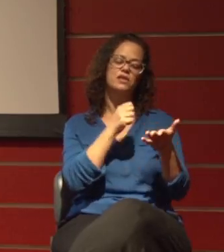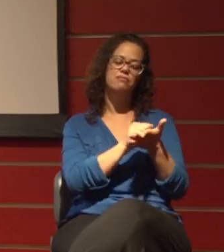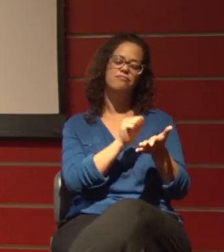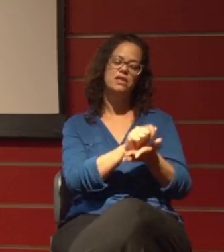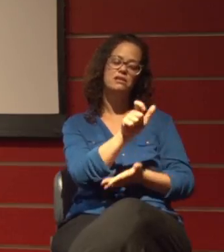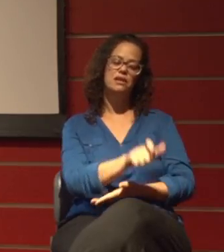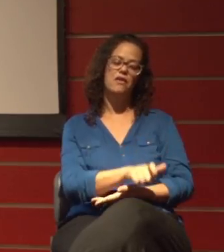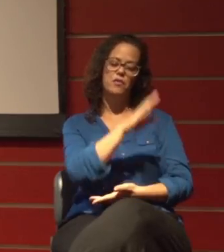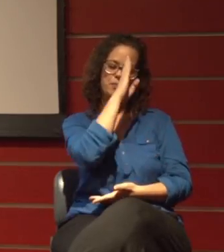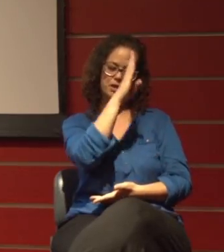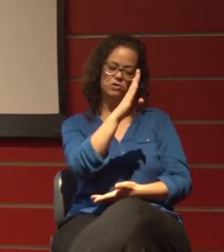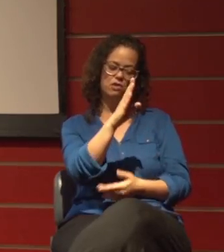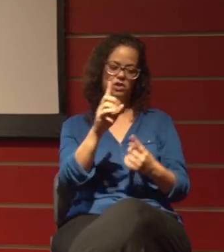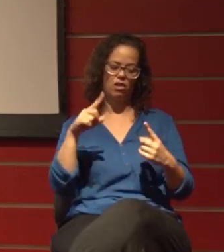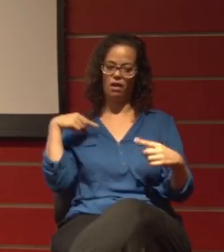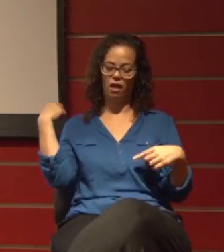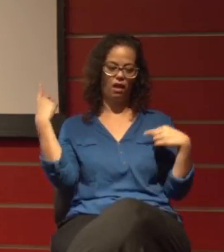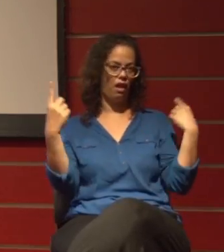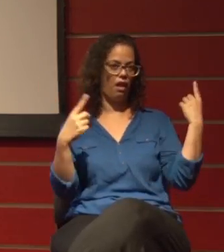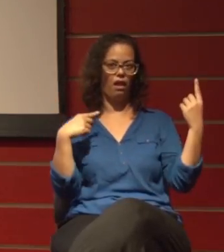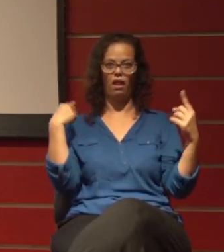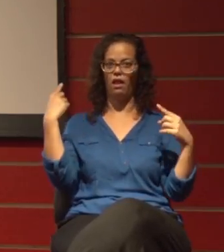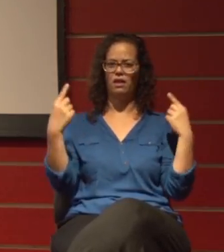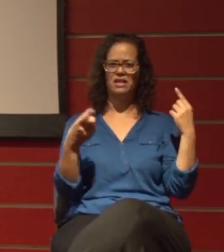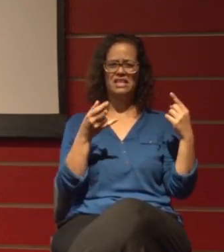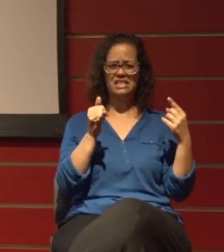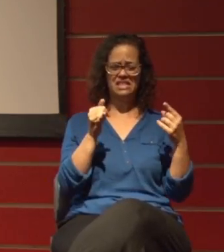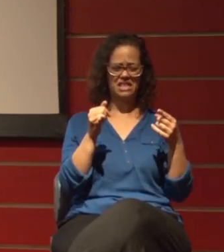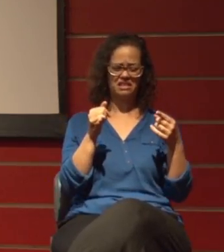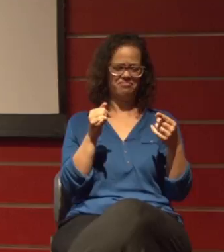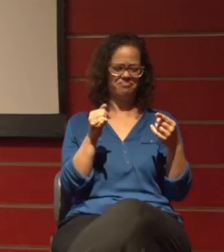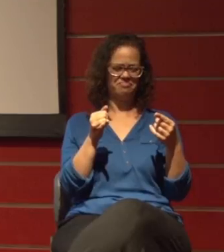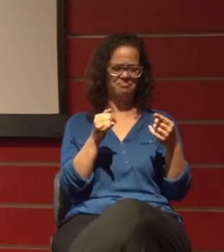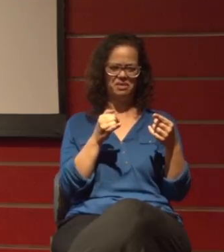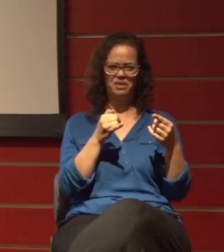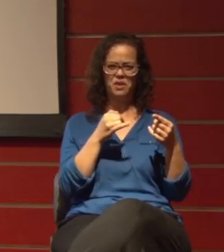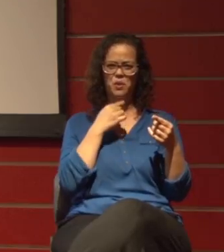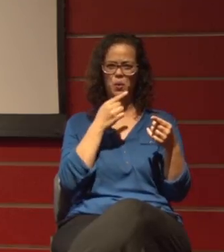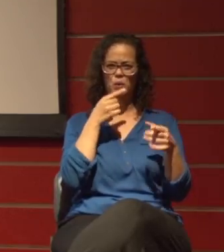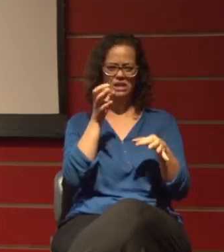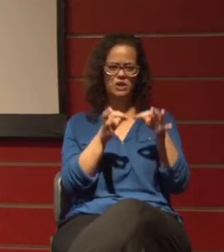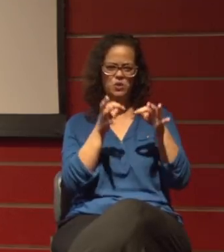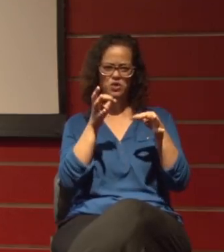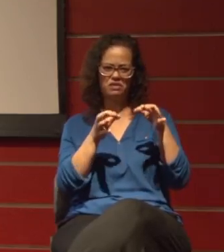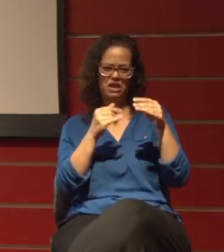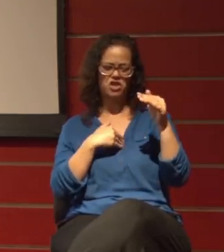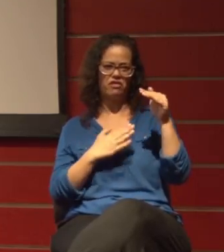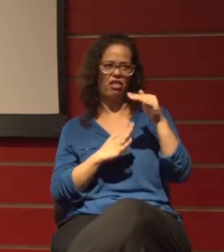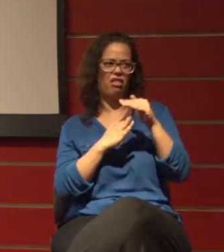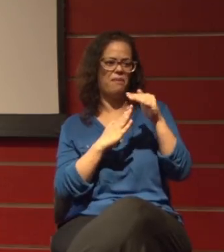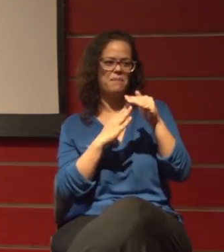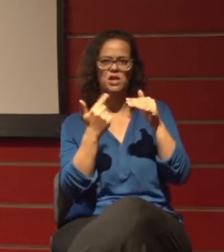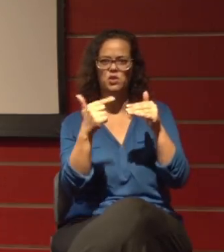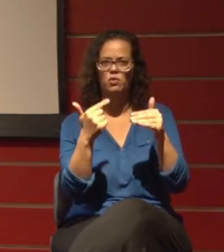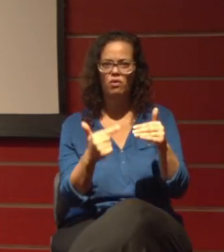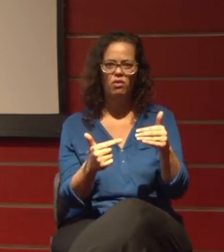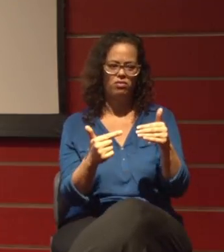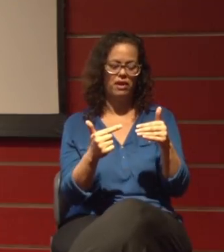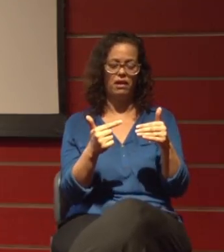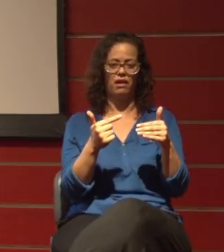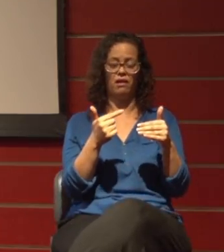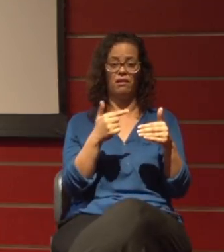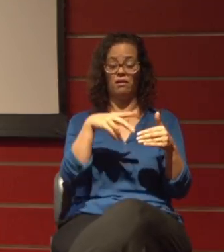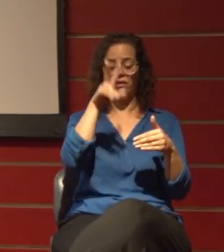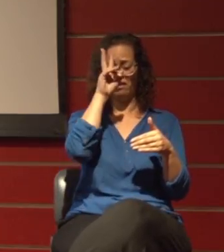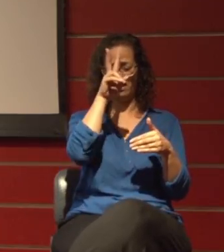colocando uma coisa tão louca que se não tem justificativa da da da possibilidade de cometimento dessa loucura na própria história ela se